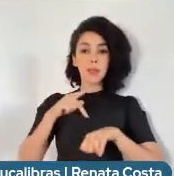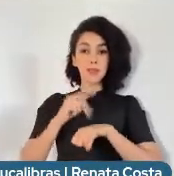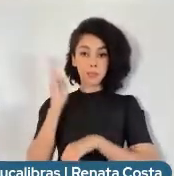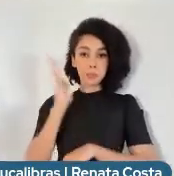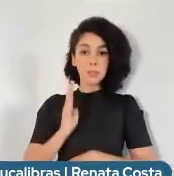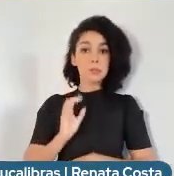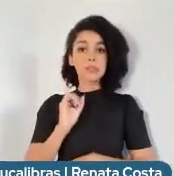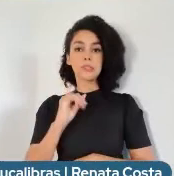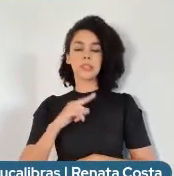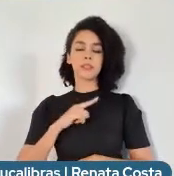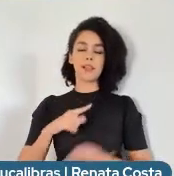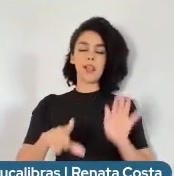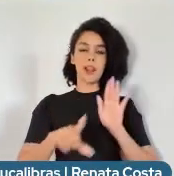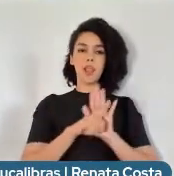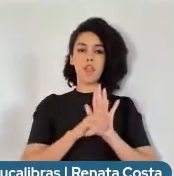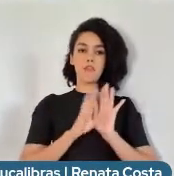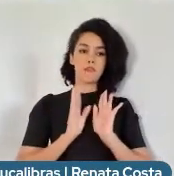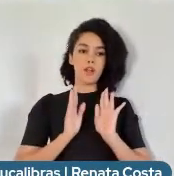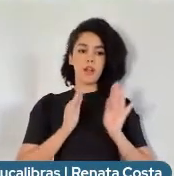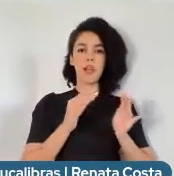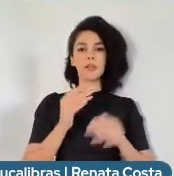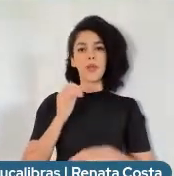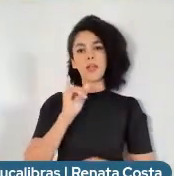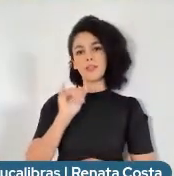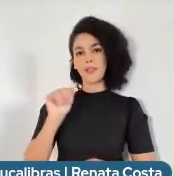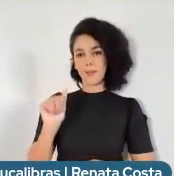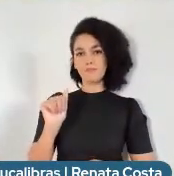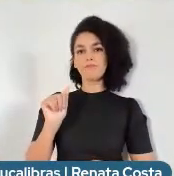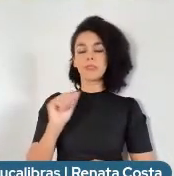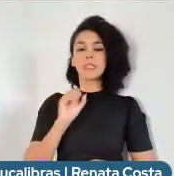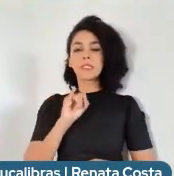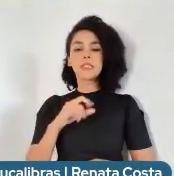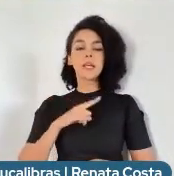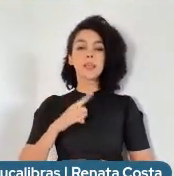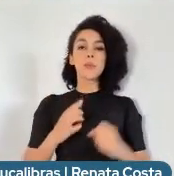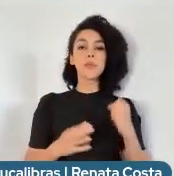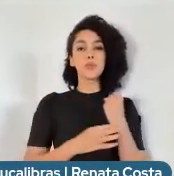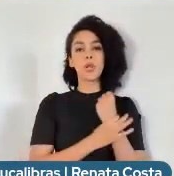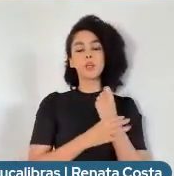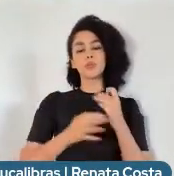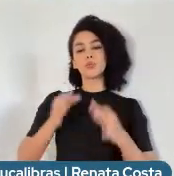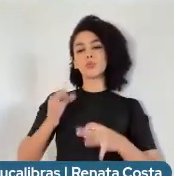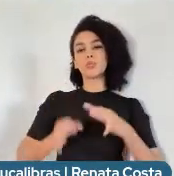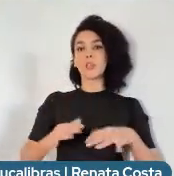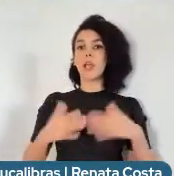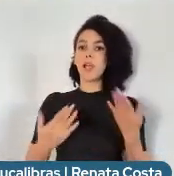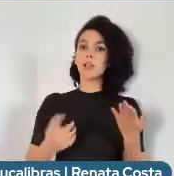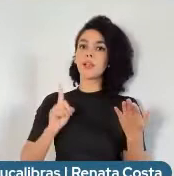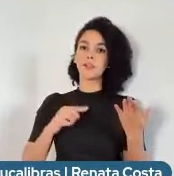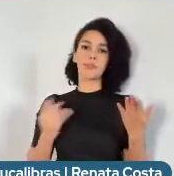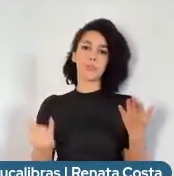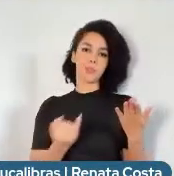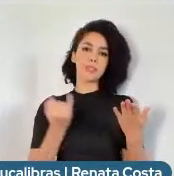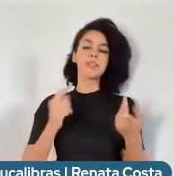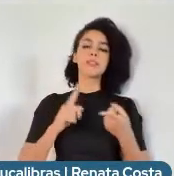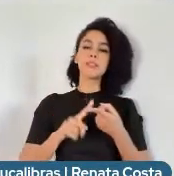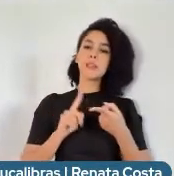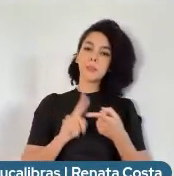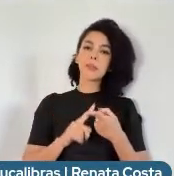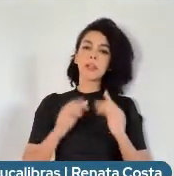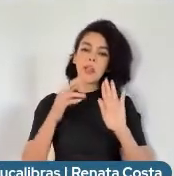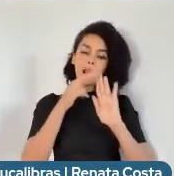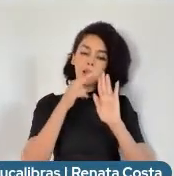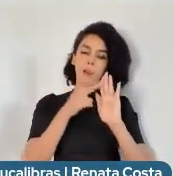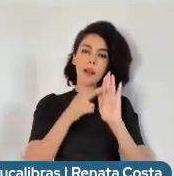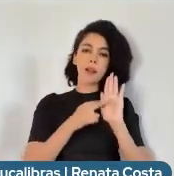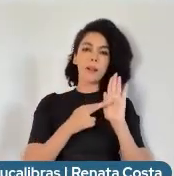relacionada à inteligência artificial, para que eles tivessem algum tipo de segurança jurídica, e daí também a importância dessa